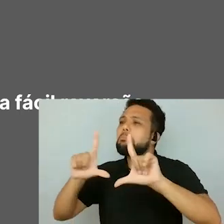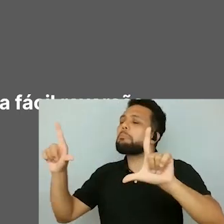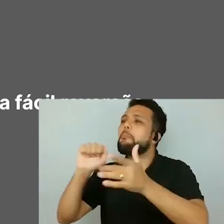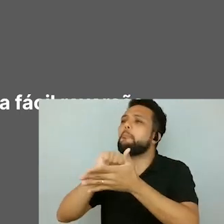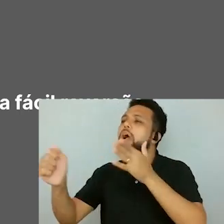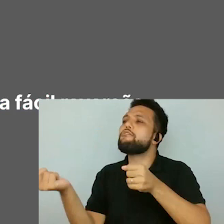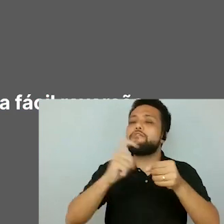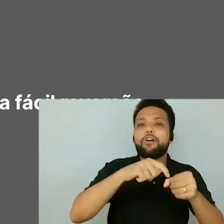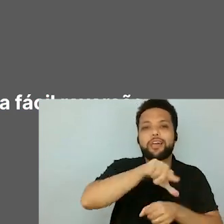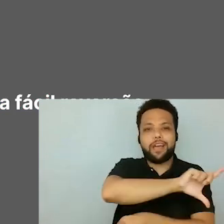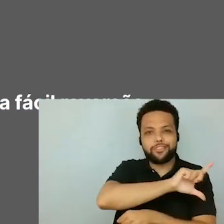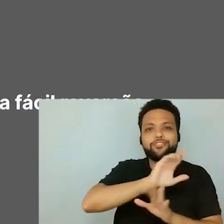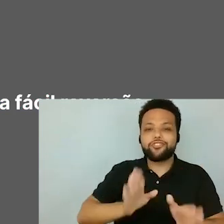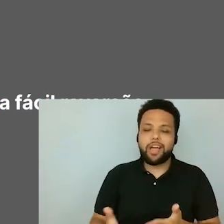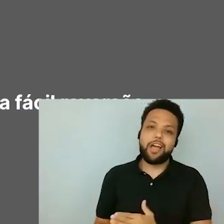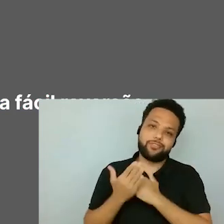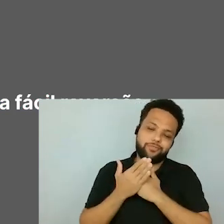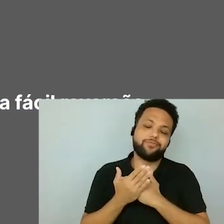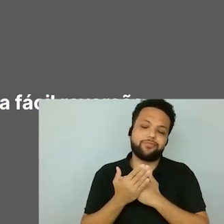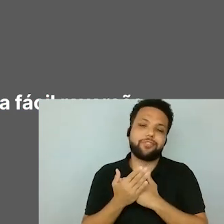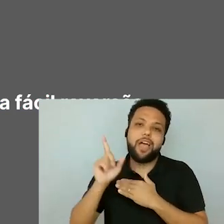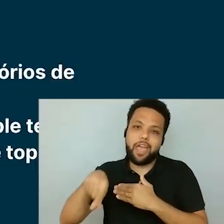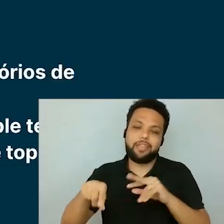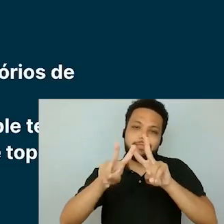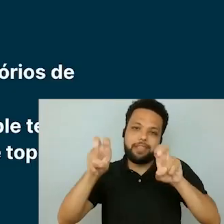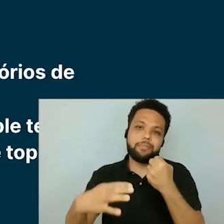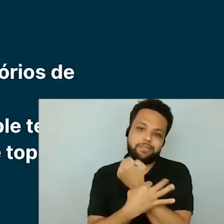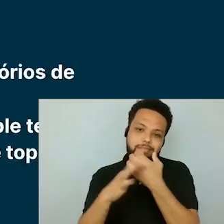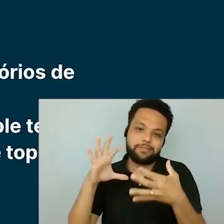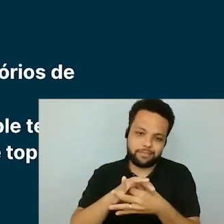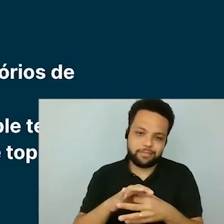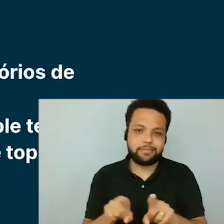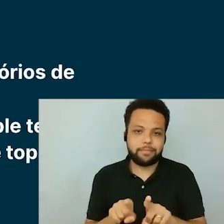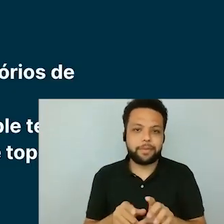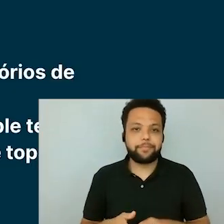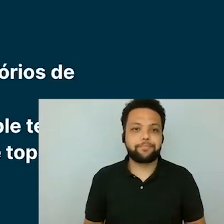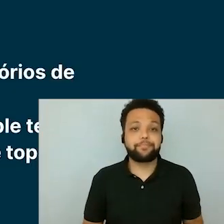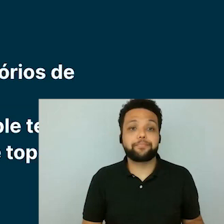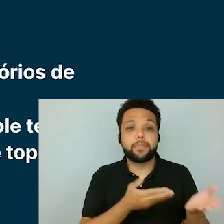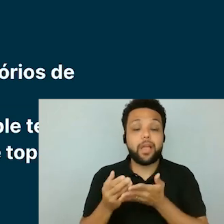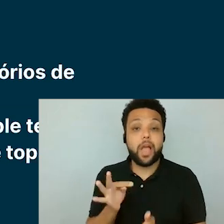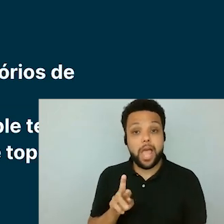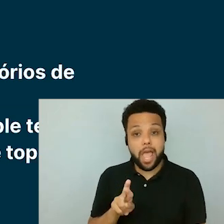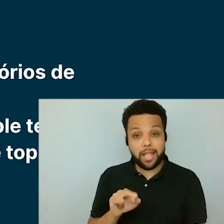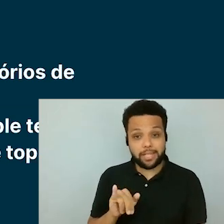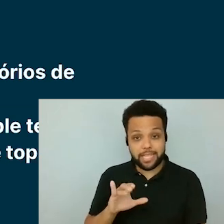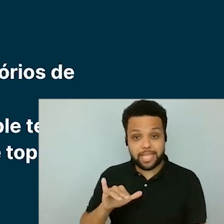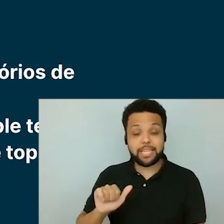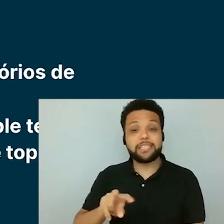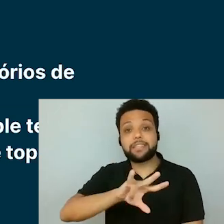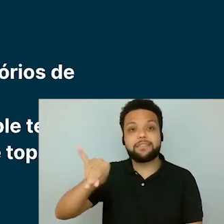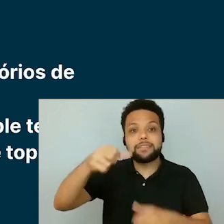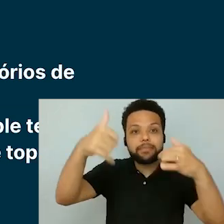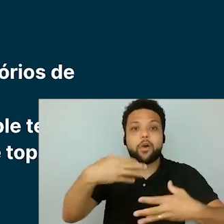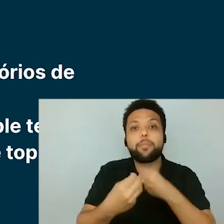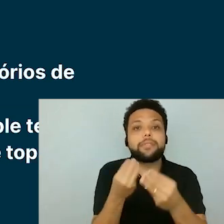pronto. Então, isso ajuda também em termos de segurança. E agora a Trícia vai falar sobre testes de segurança que podem ser incluídos nessas camadas